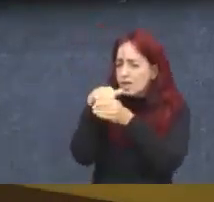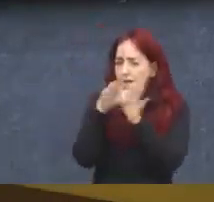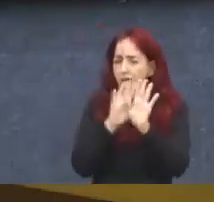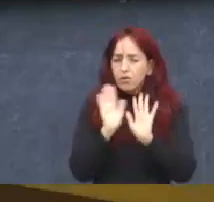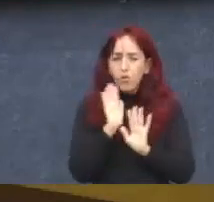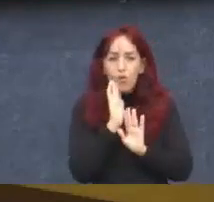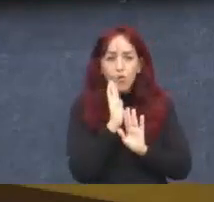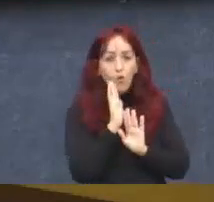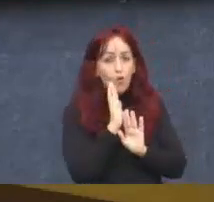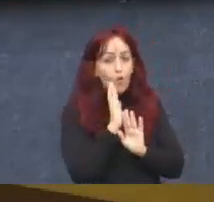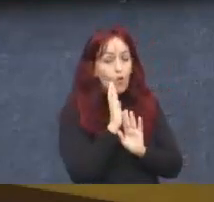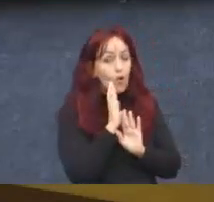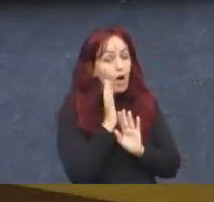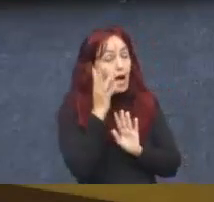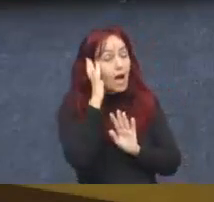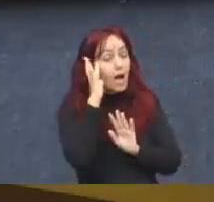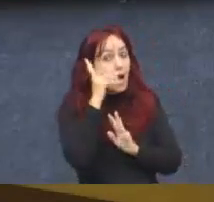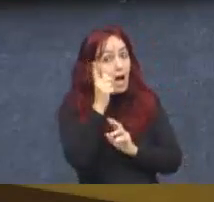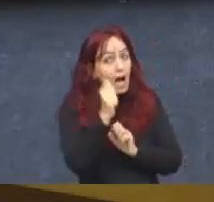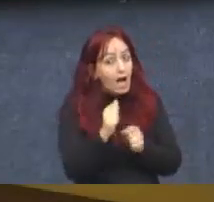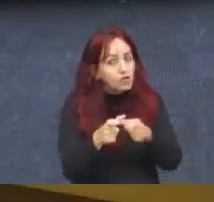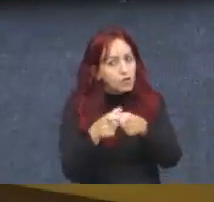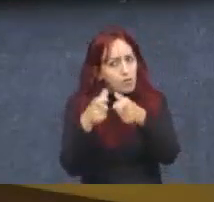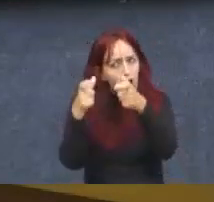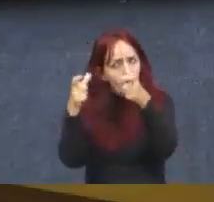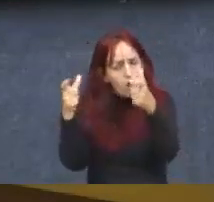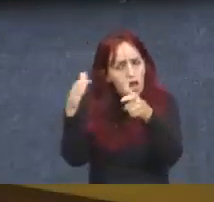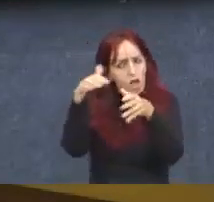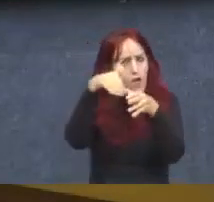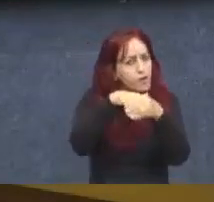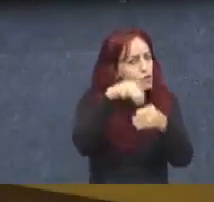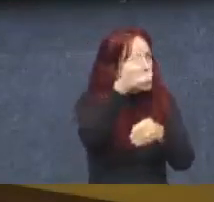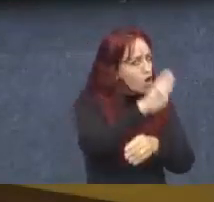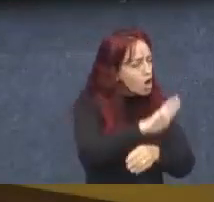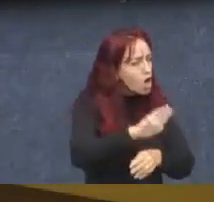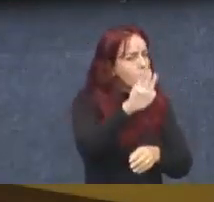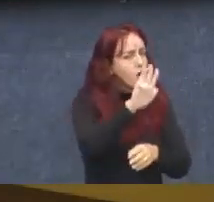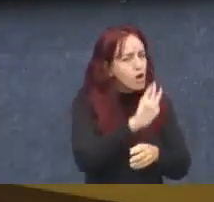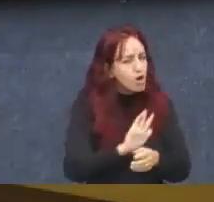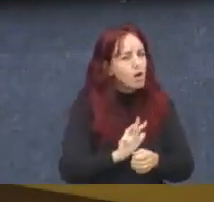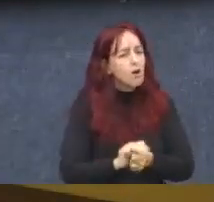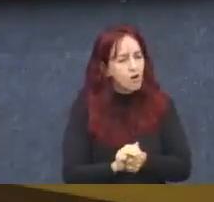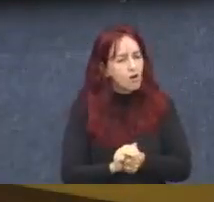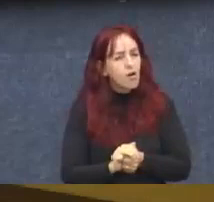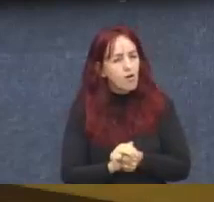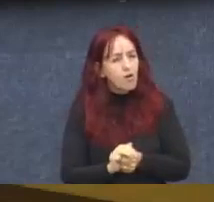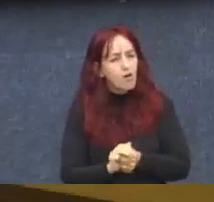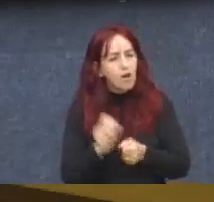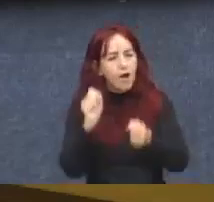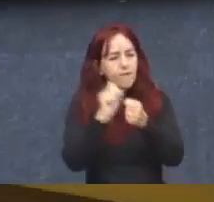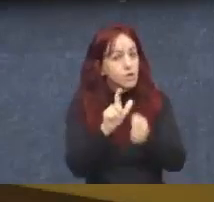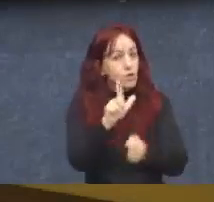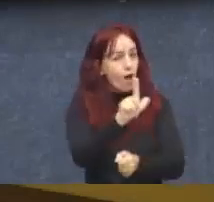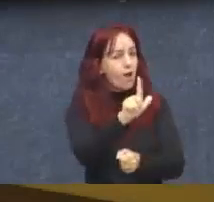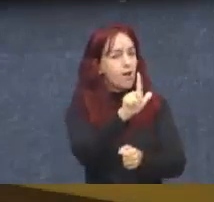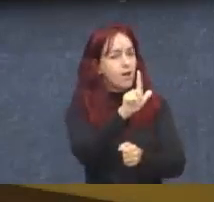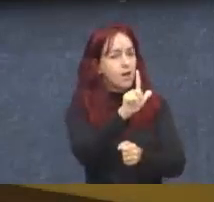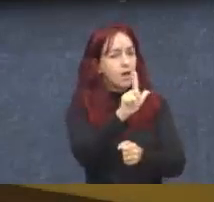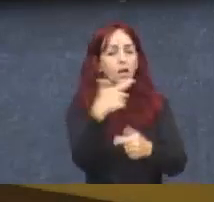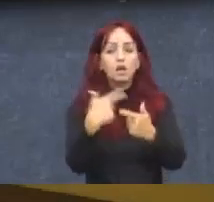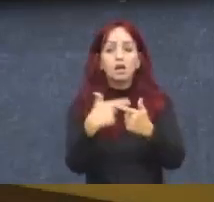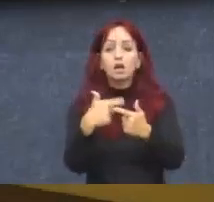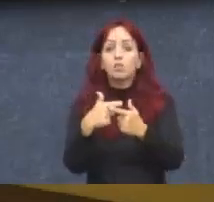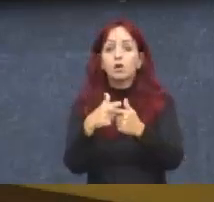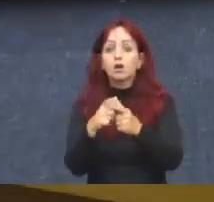inclusive, acho que a maioria, terão votado no Lula. A maioria acabou fazendo L, vereador Irlan, porque a